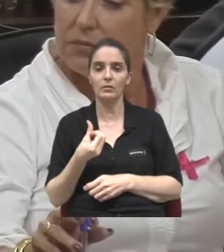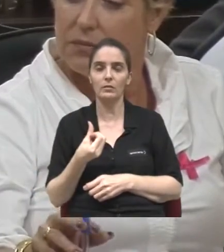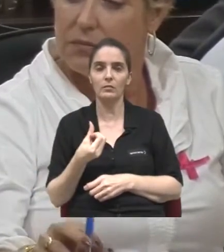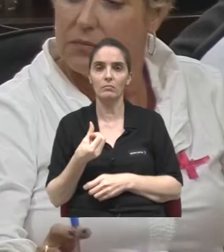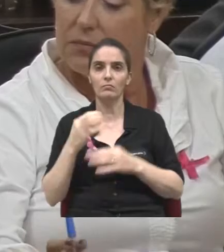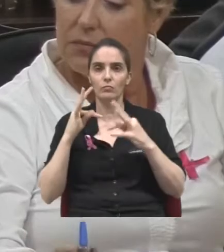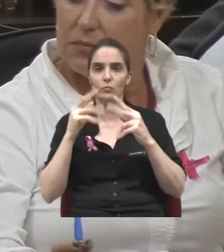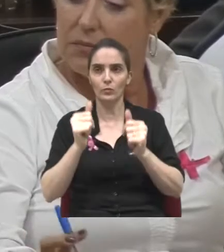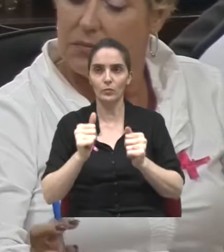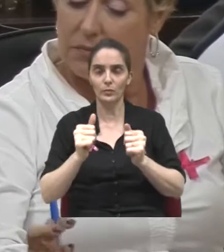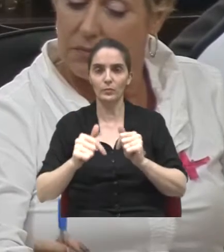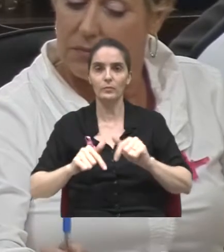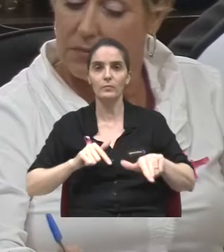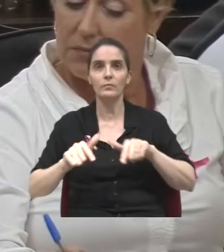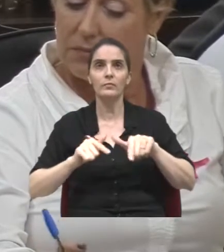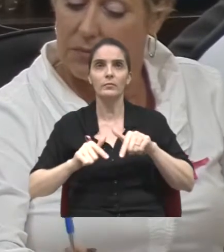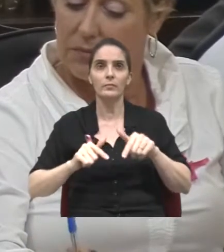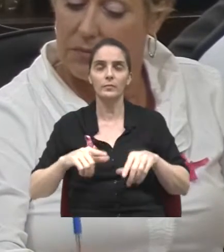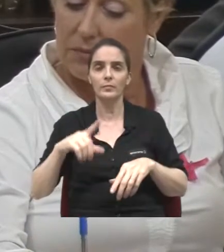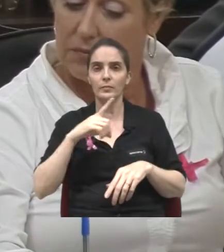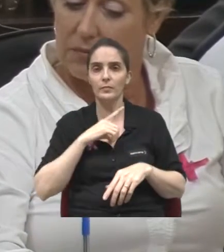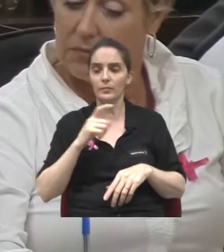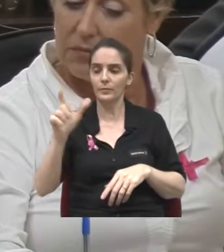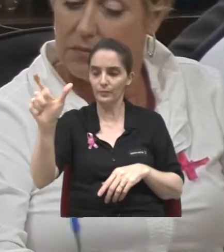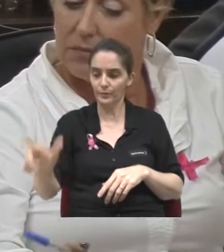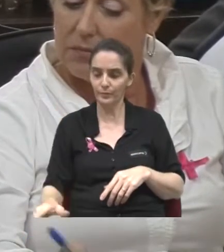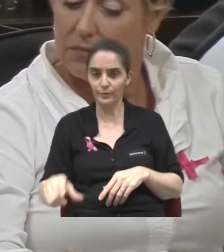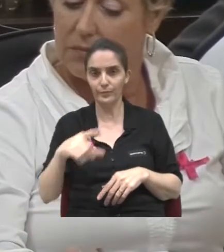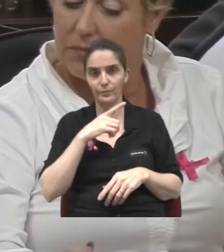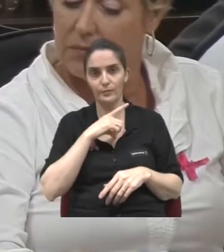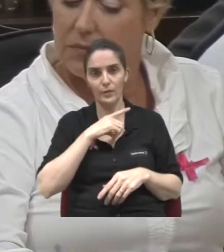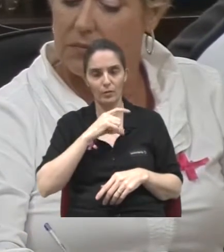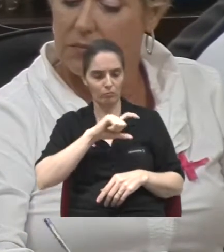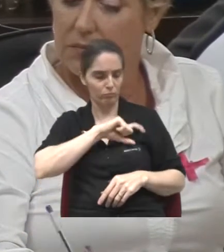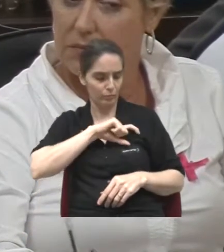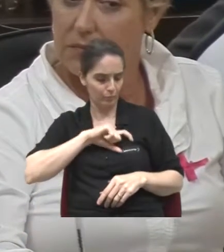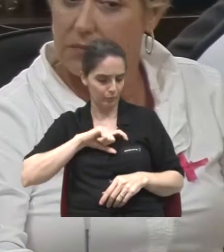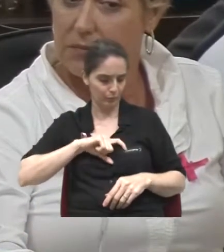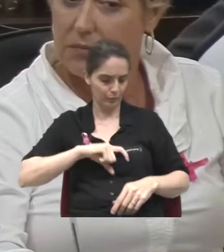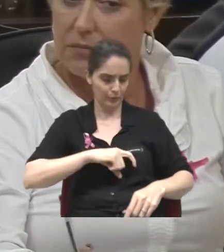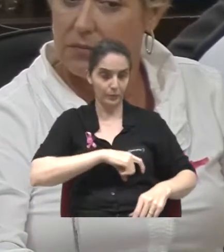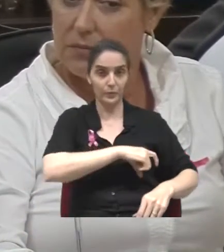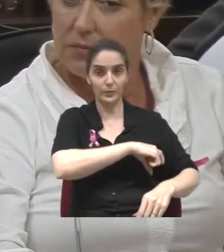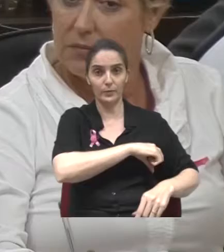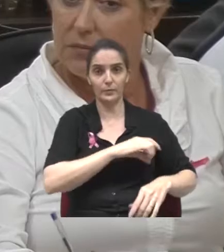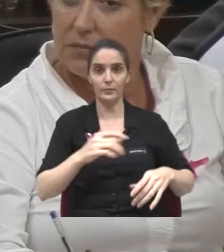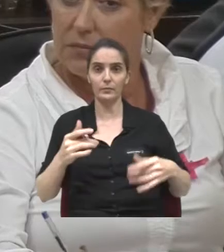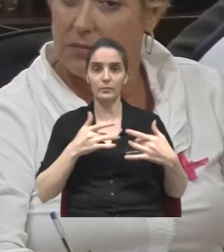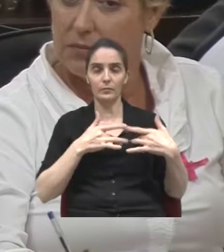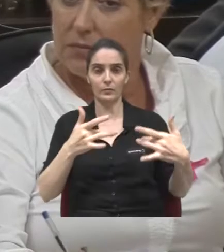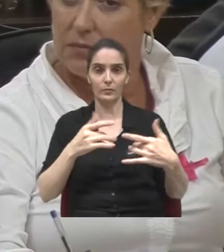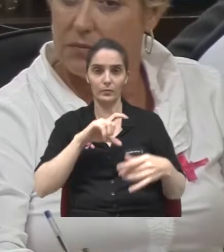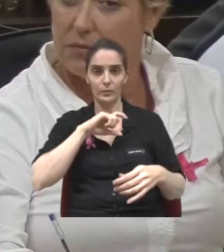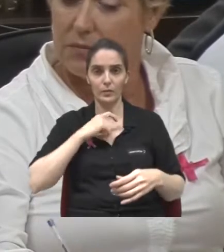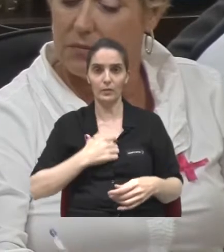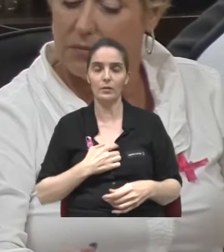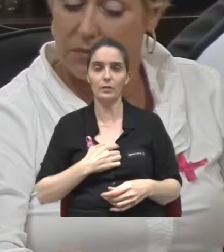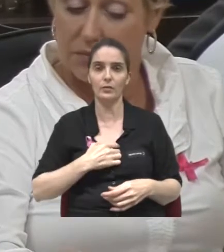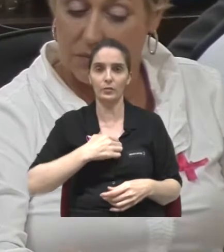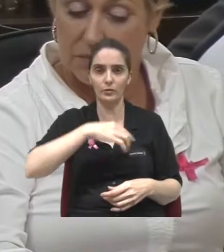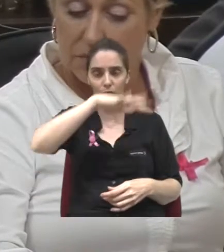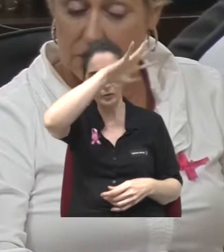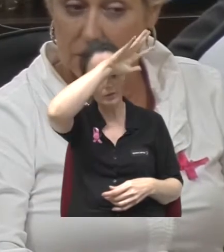do Vale recebeu várias decorações. Destaco: Medalha do Serviço Amazônico pelas relevantes